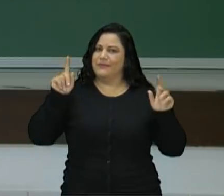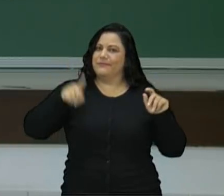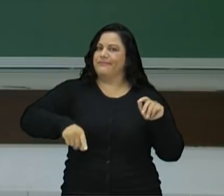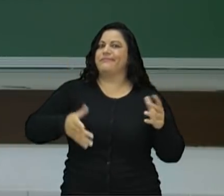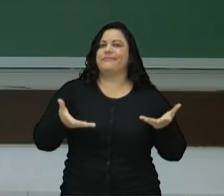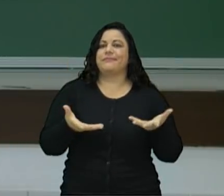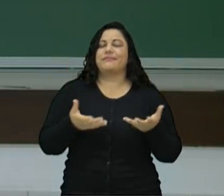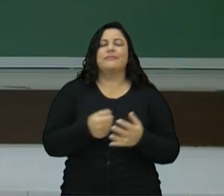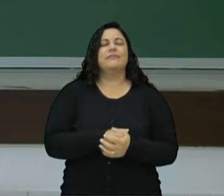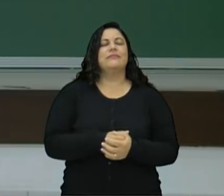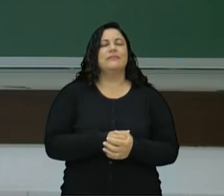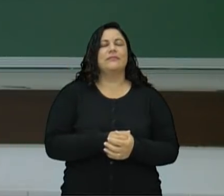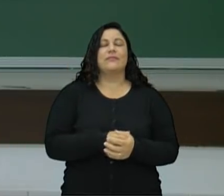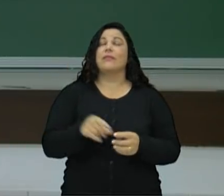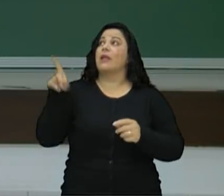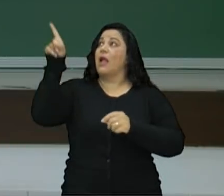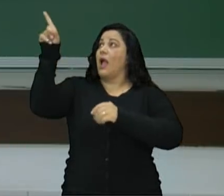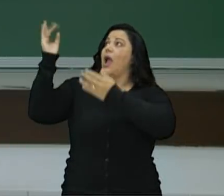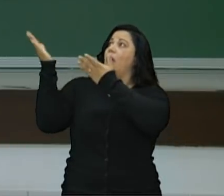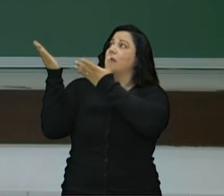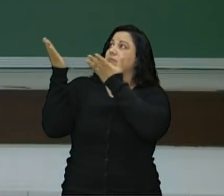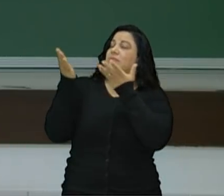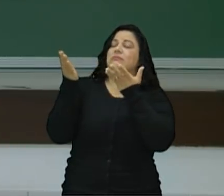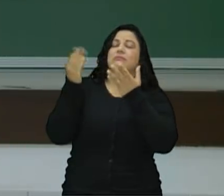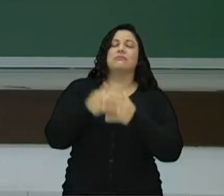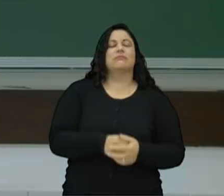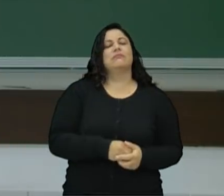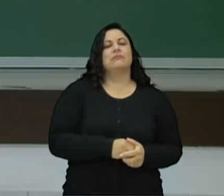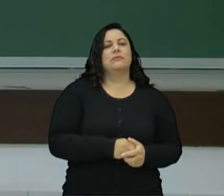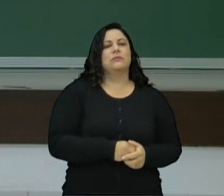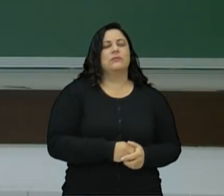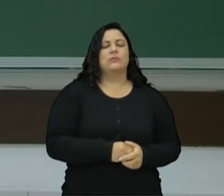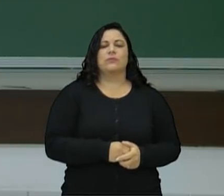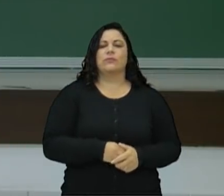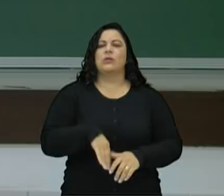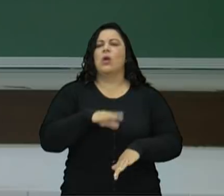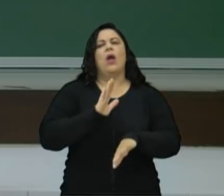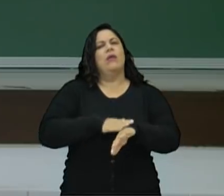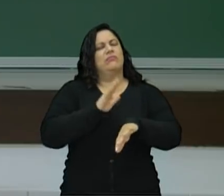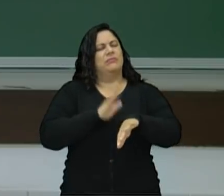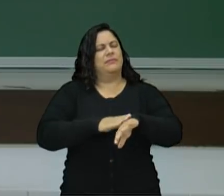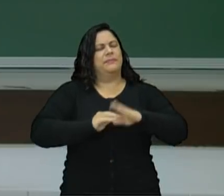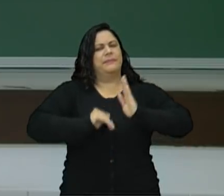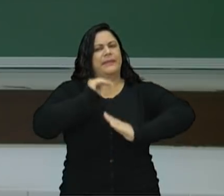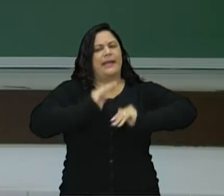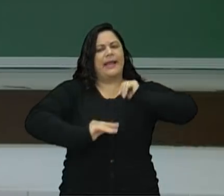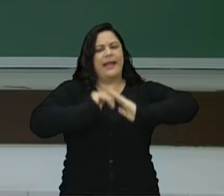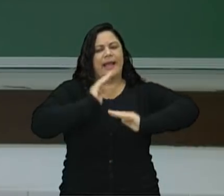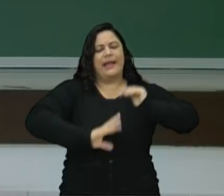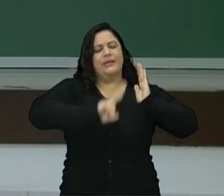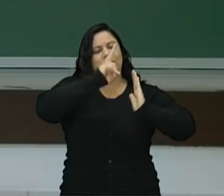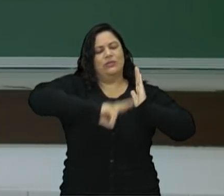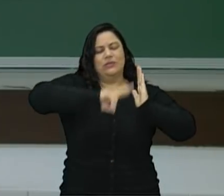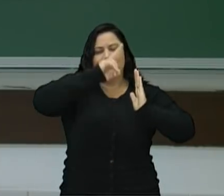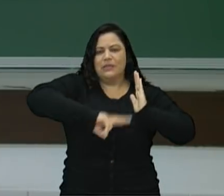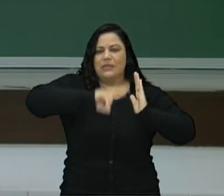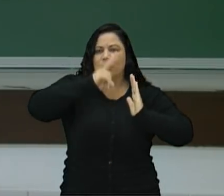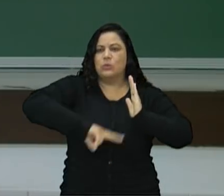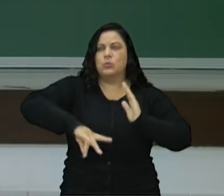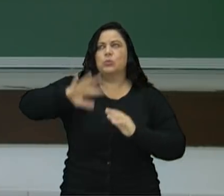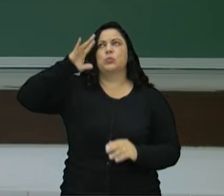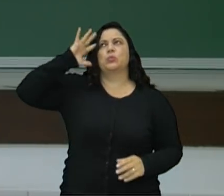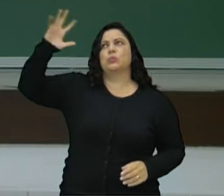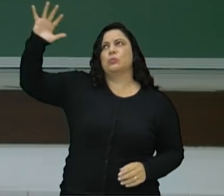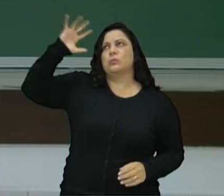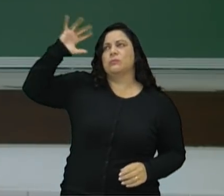uma pessoa com relação ao ato da leitura, ao hábito que ela tem de ler, né, aos seus hábitos aí de reflexão